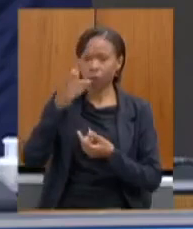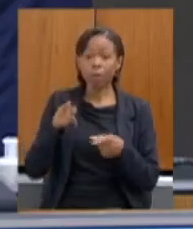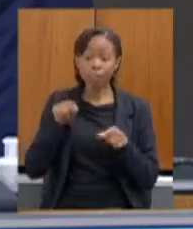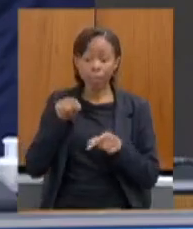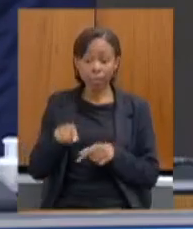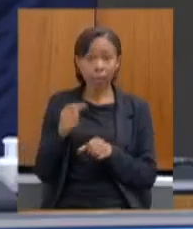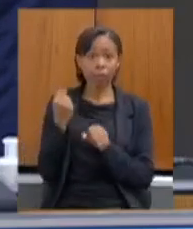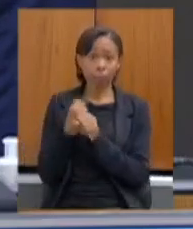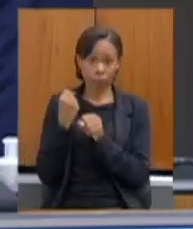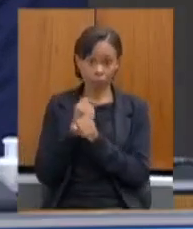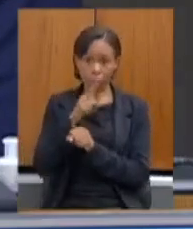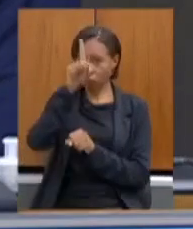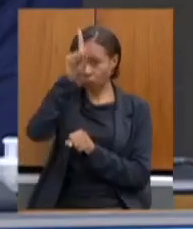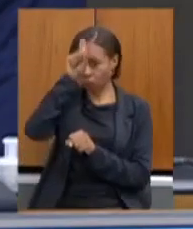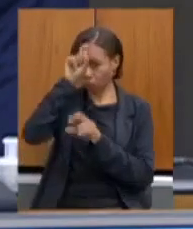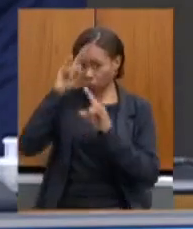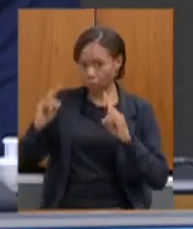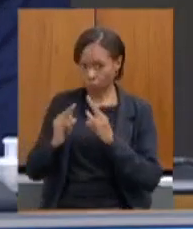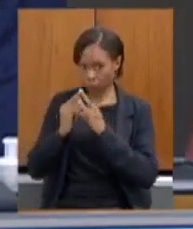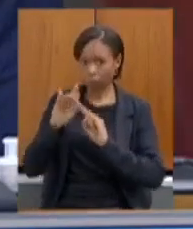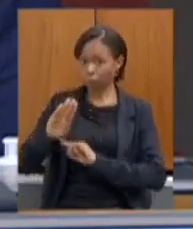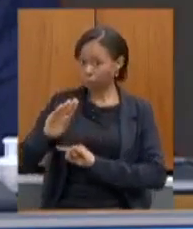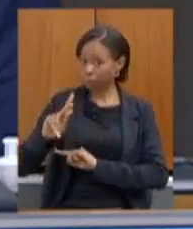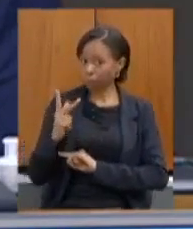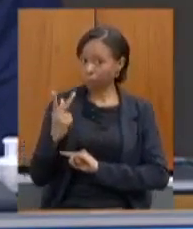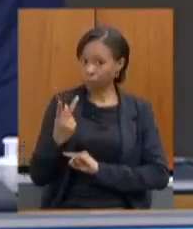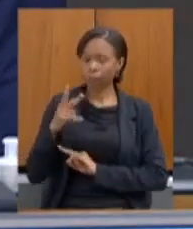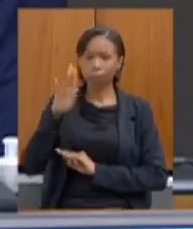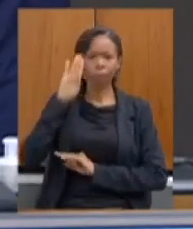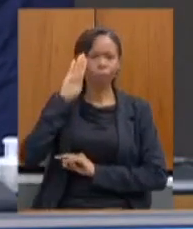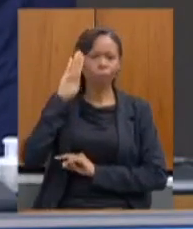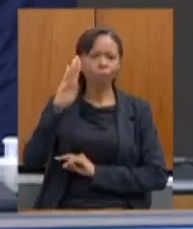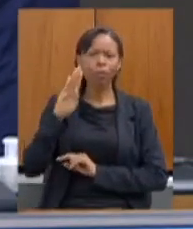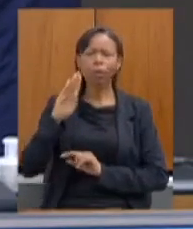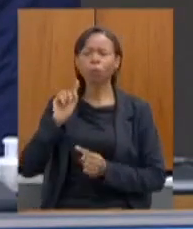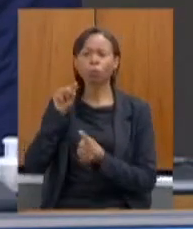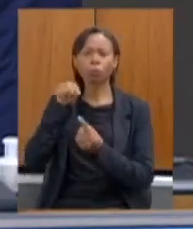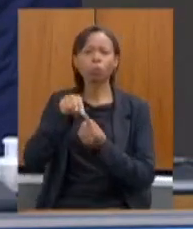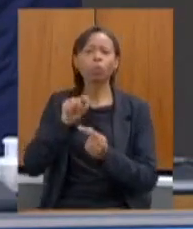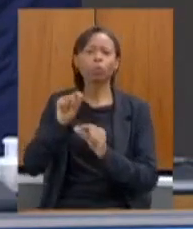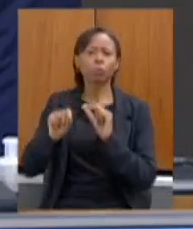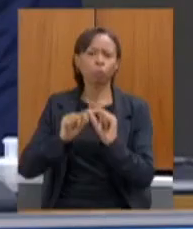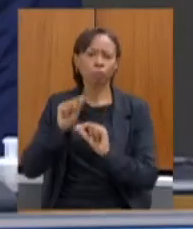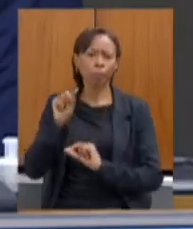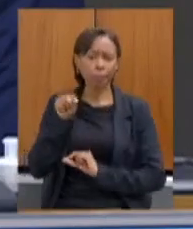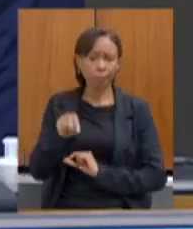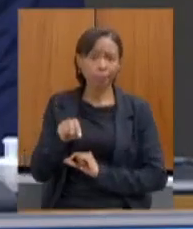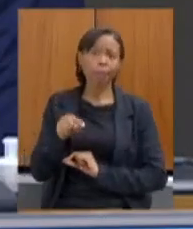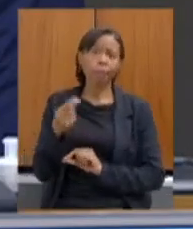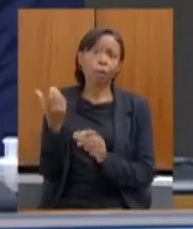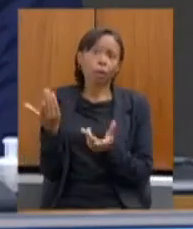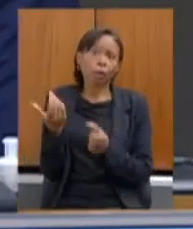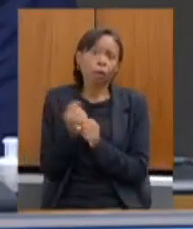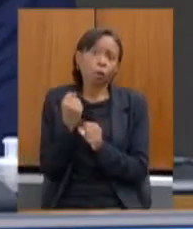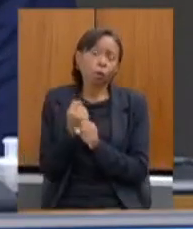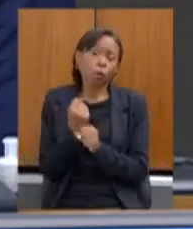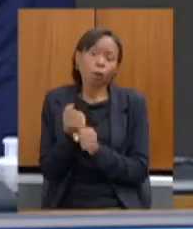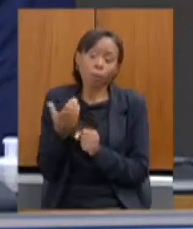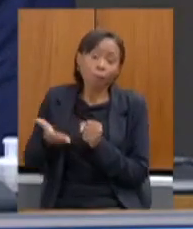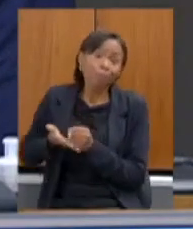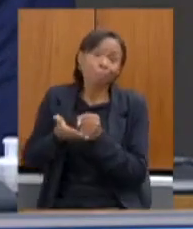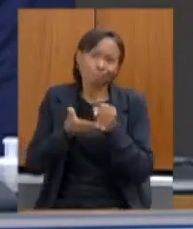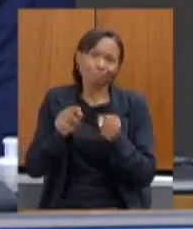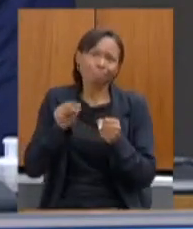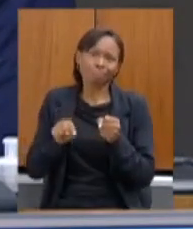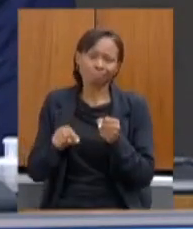construído aqui em Belo Horizonte, ele tinha como a sua principal vocação ser algo como um backup. Olha, nós